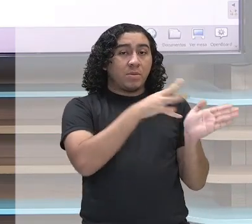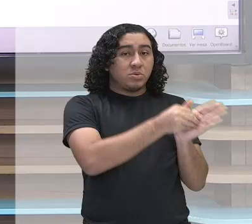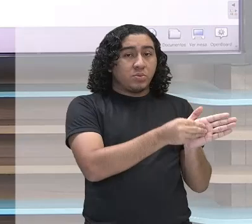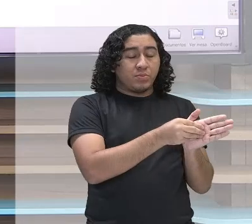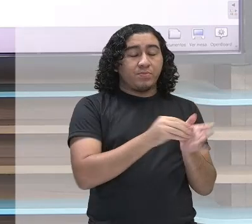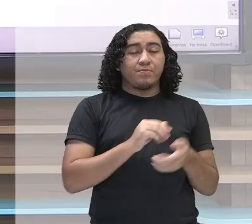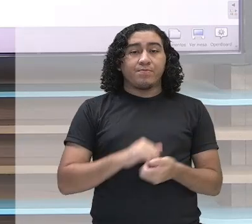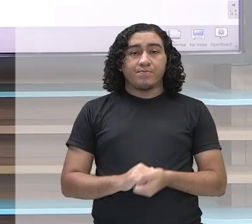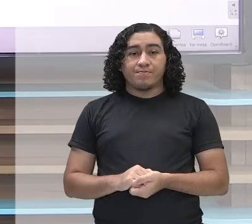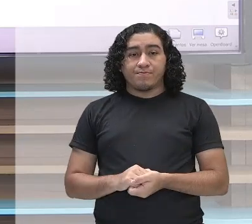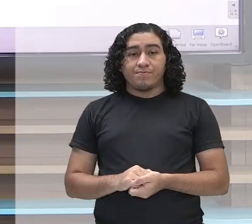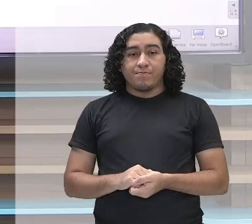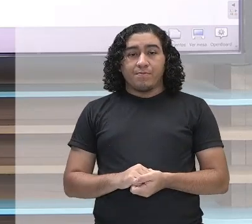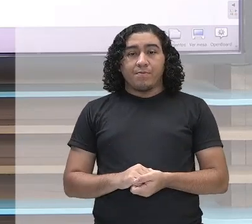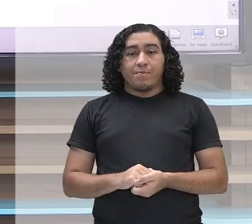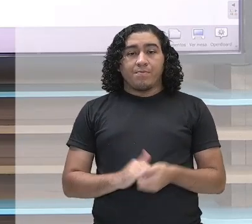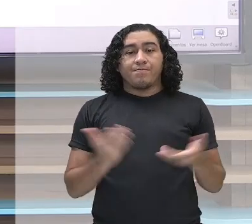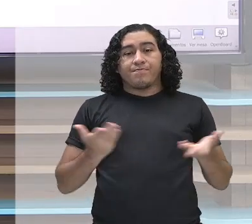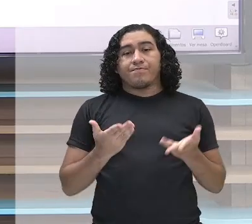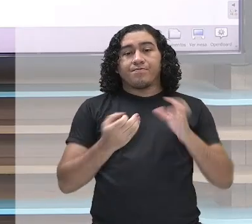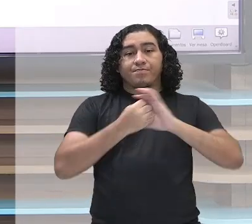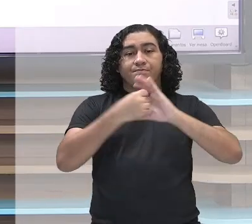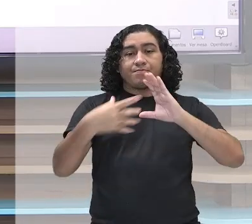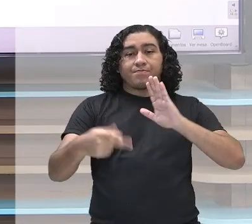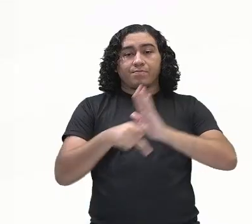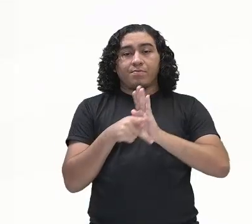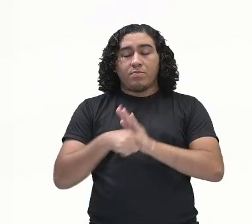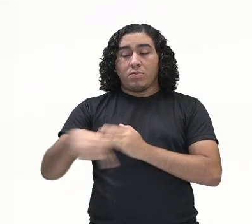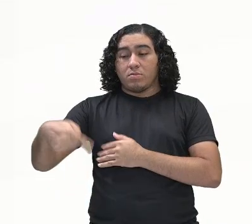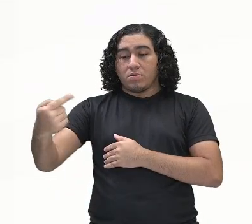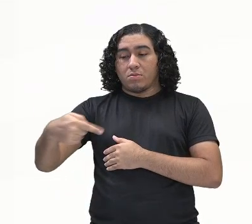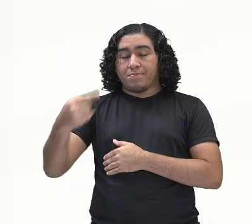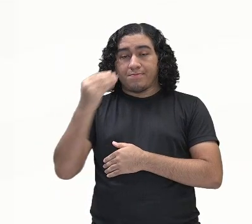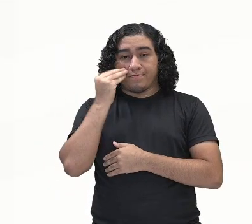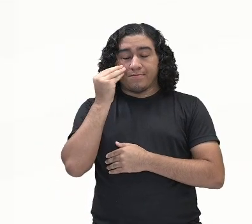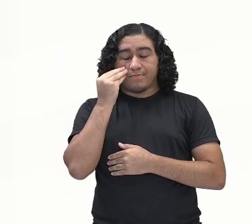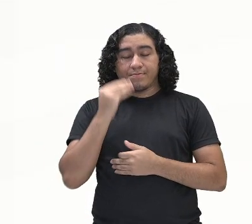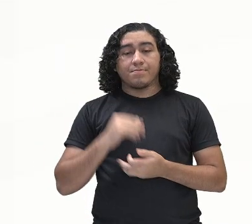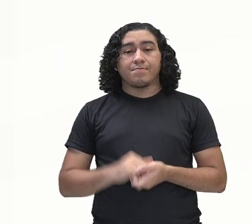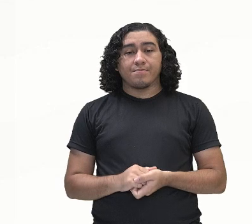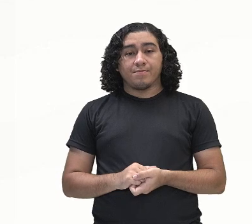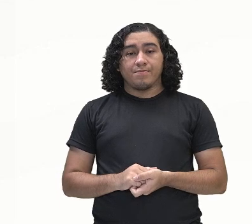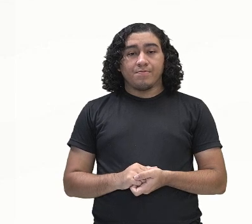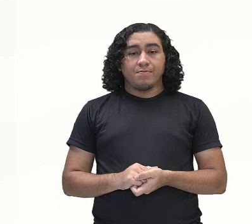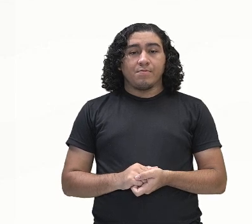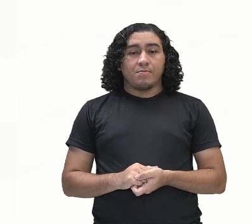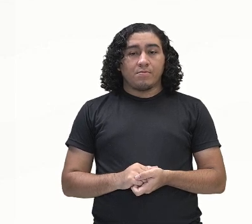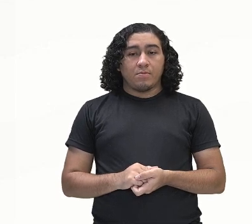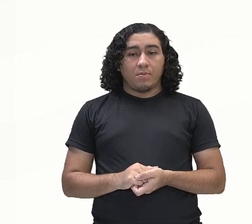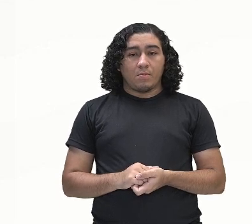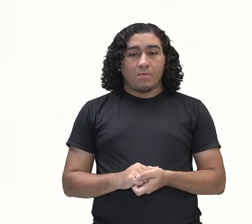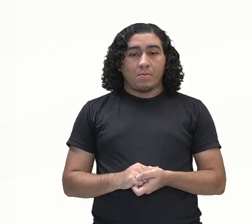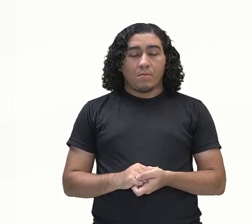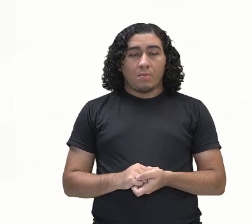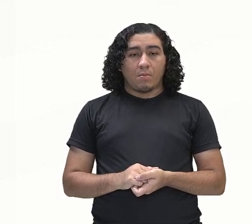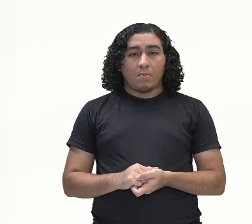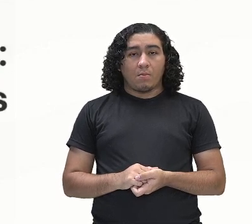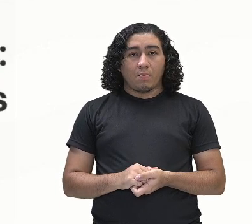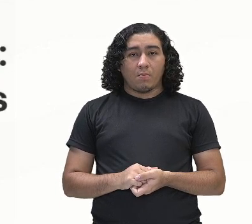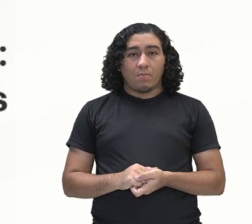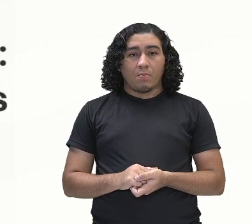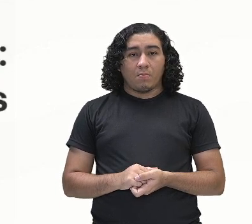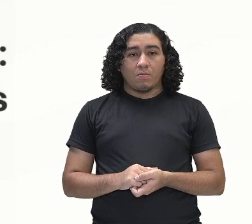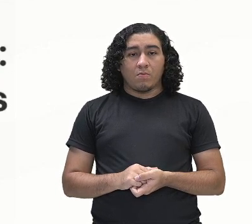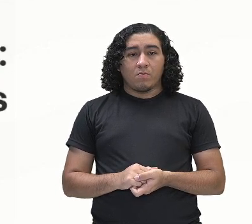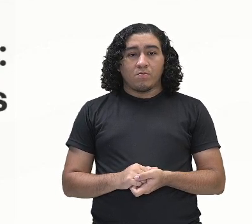aí vamos observar as características do primeiro período, aí Fortins, e as aldeias